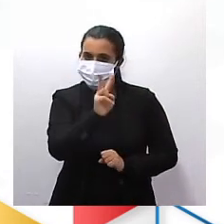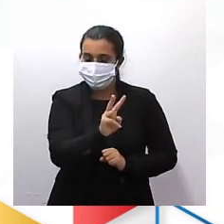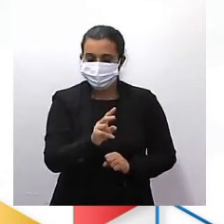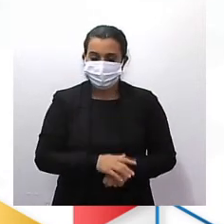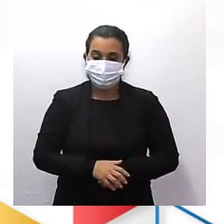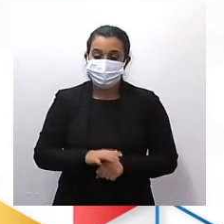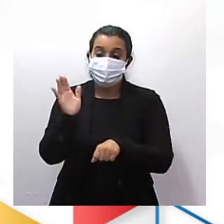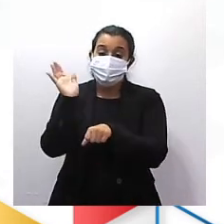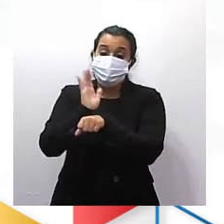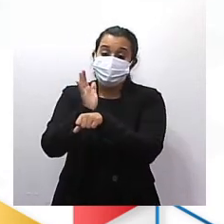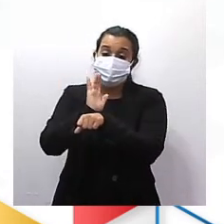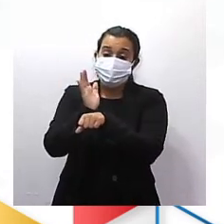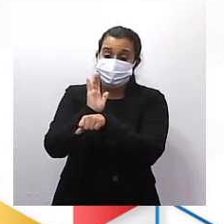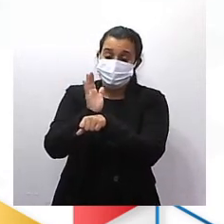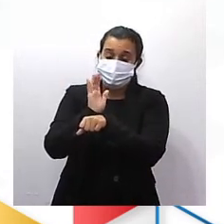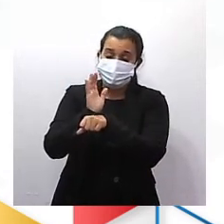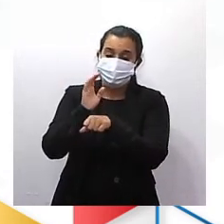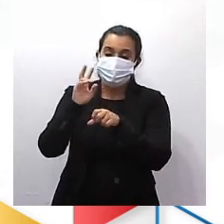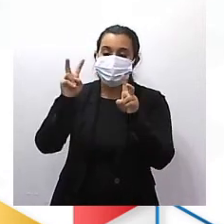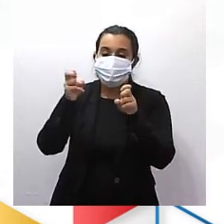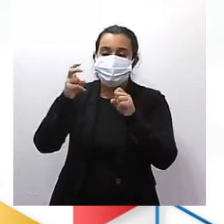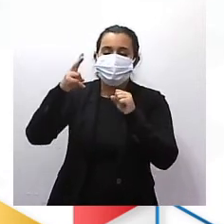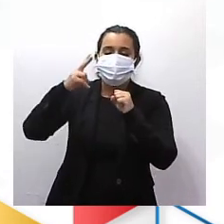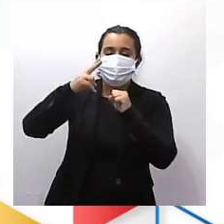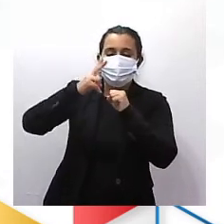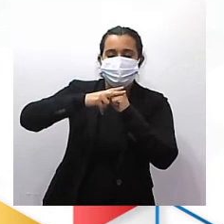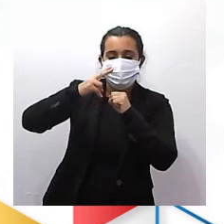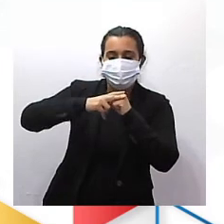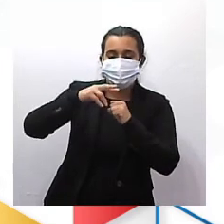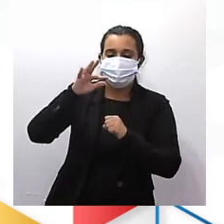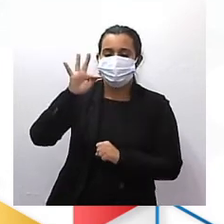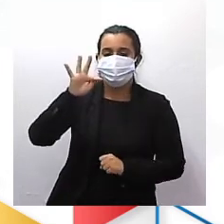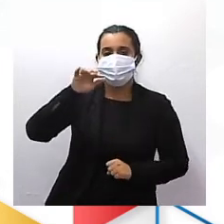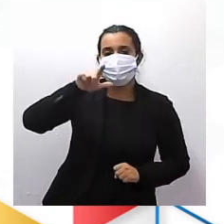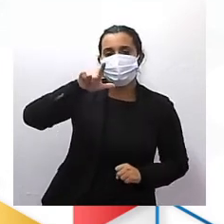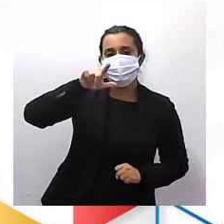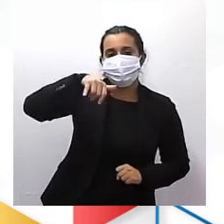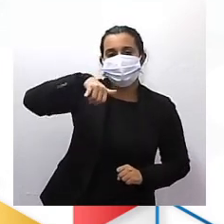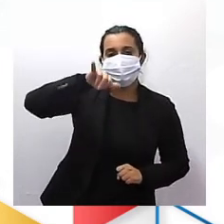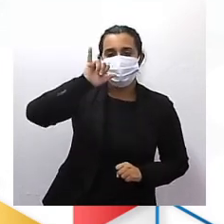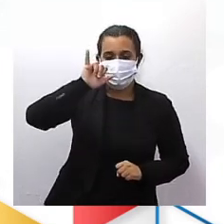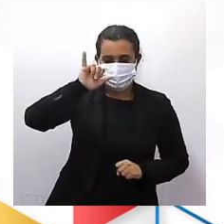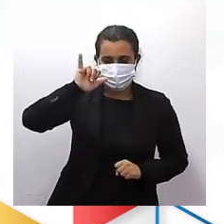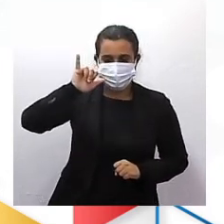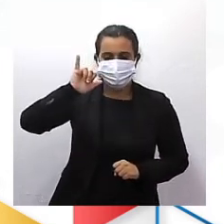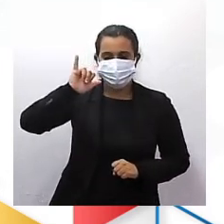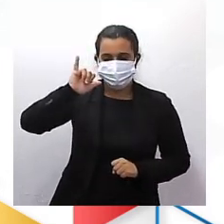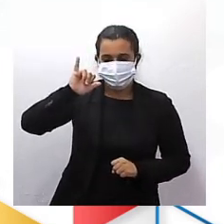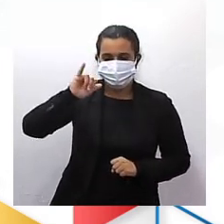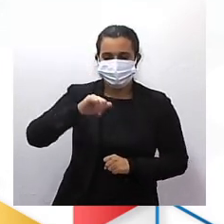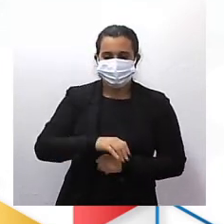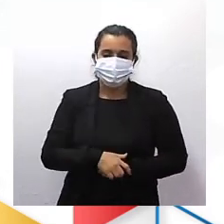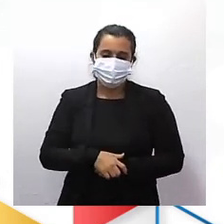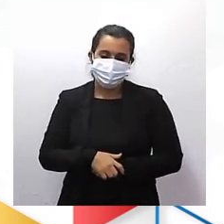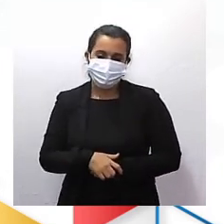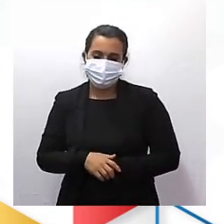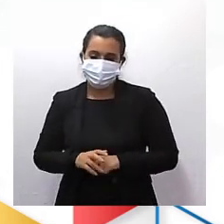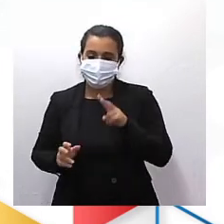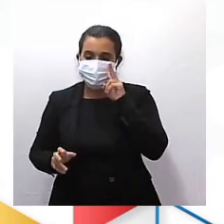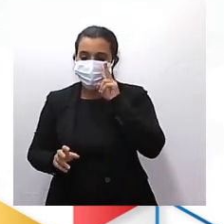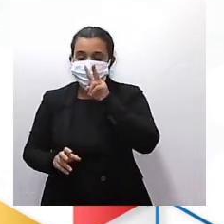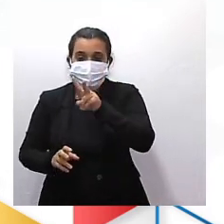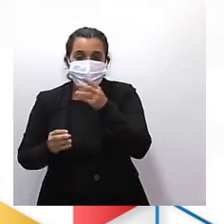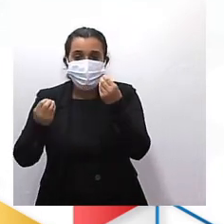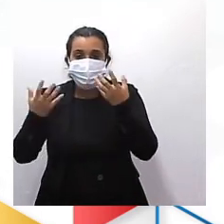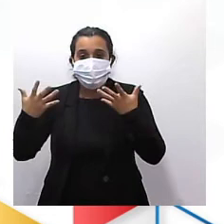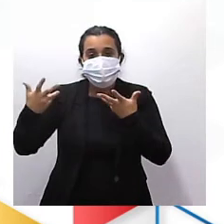verbo fly, que seria o root verb, o verbo raiz que eu falei anteriormente. Então veja que ele vem da forma pura,